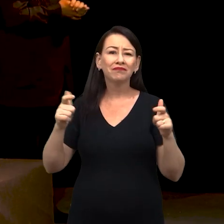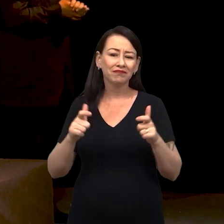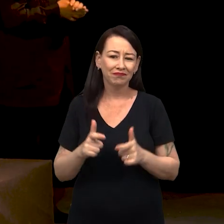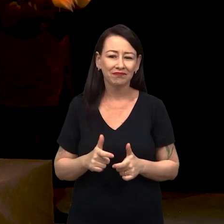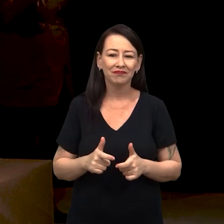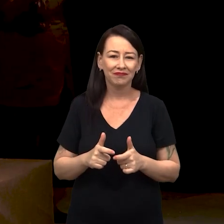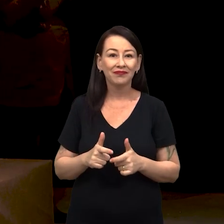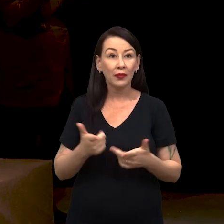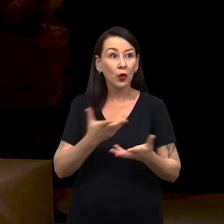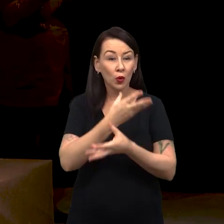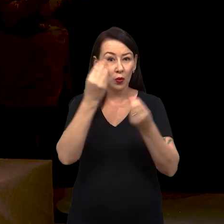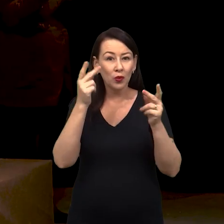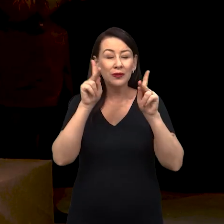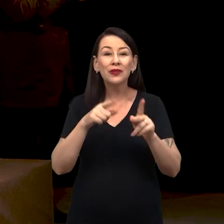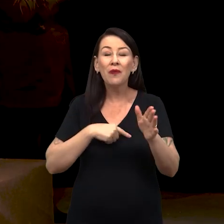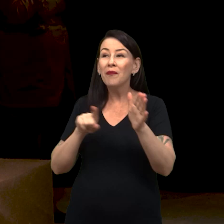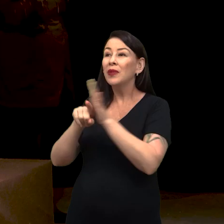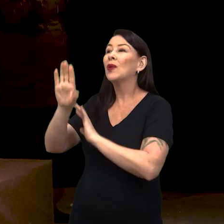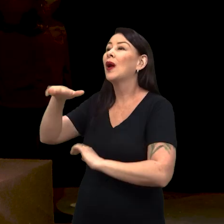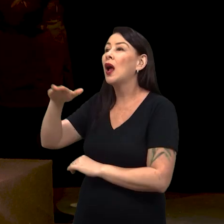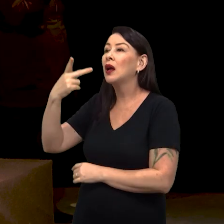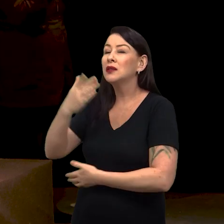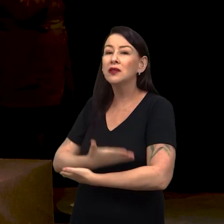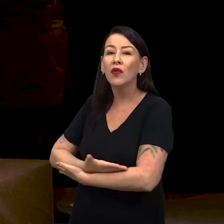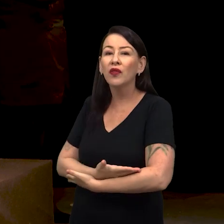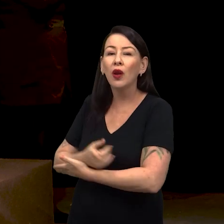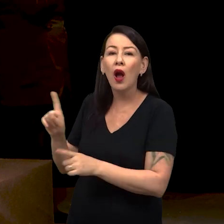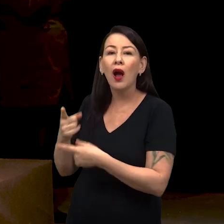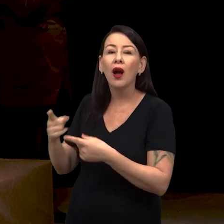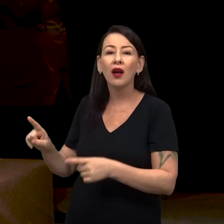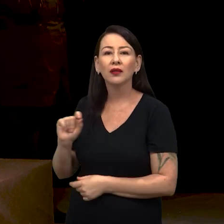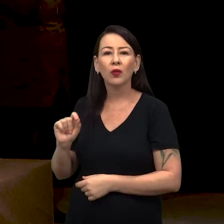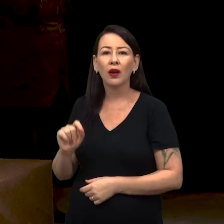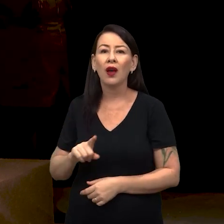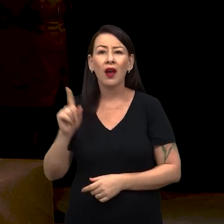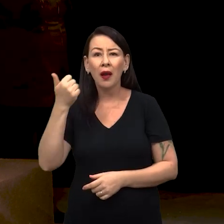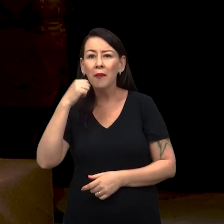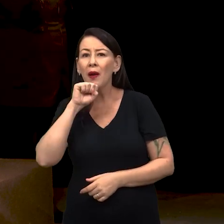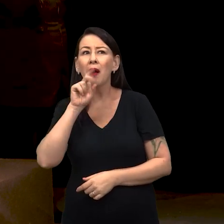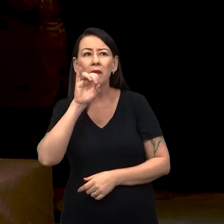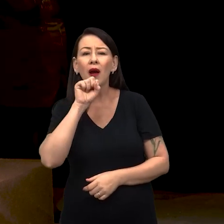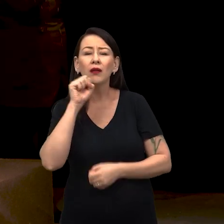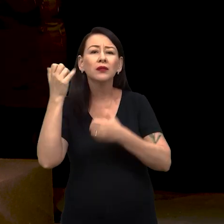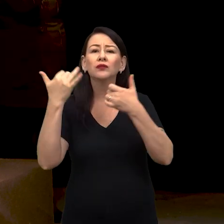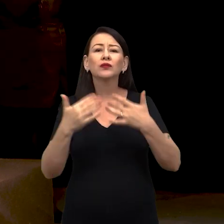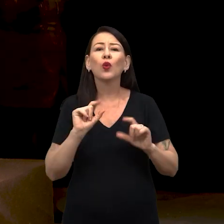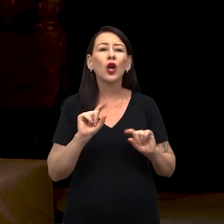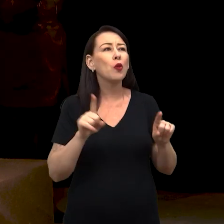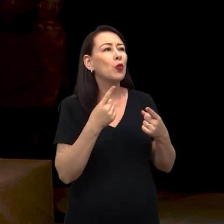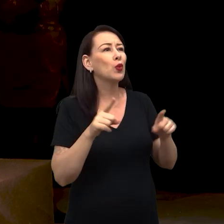menos conhecido, muitas pessoas que eu pergunto, o que você canta para o seu filho dormir? A gente canta